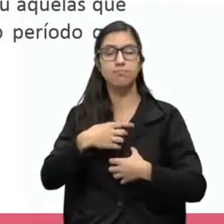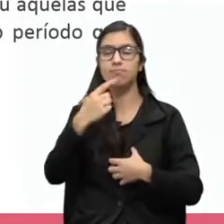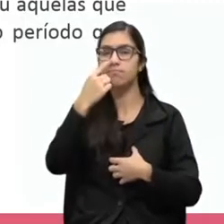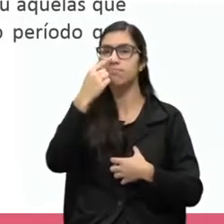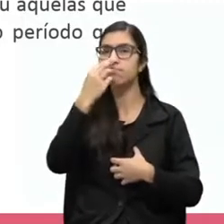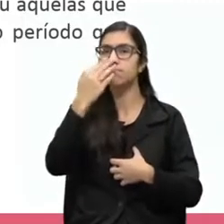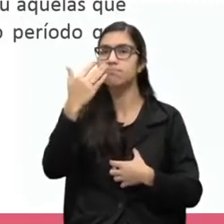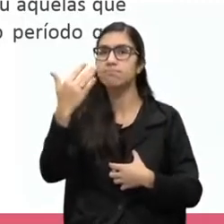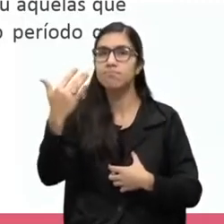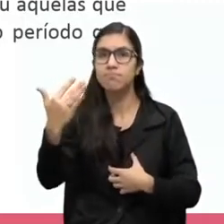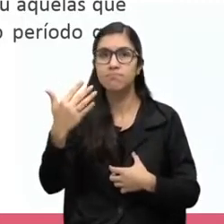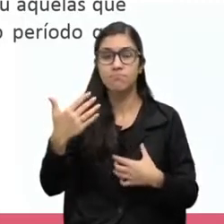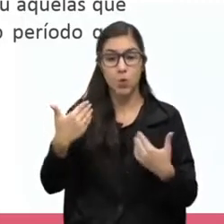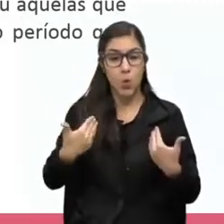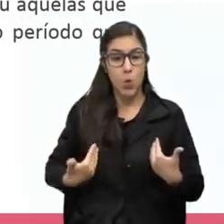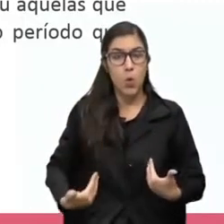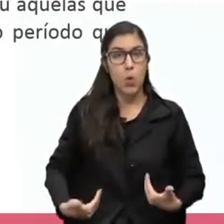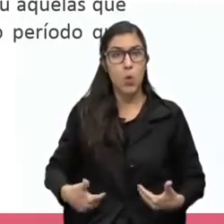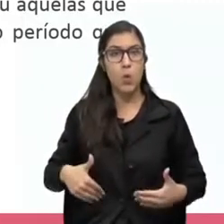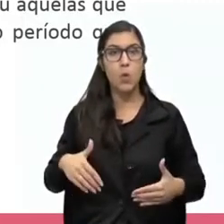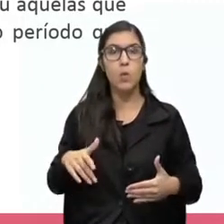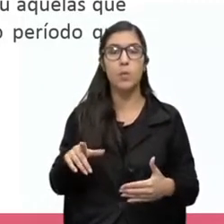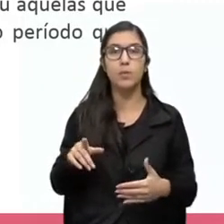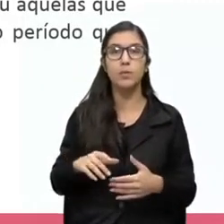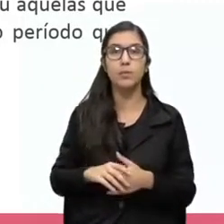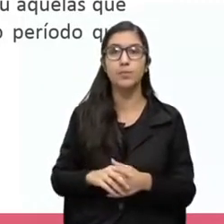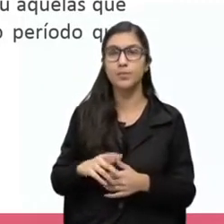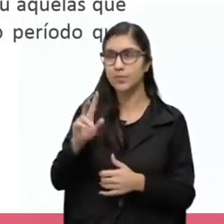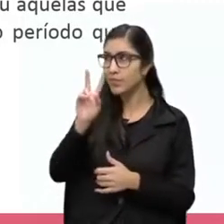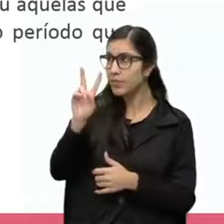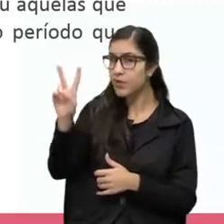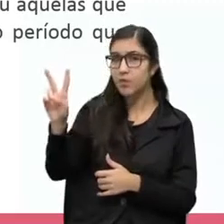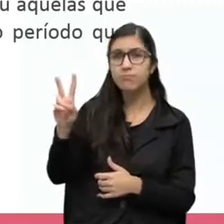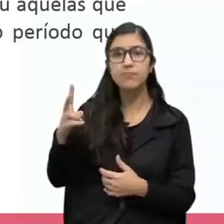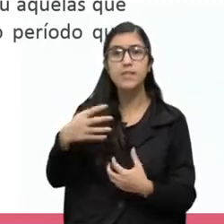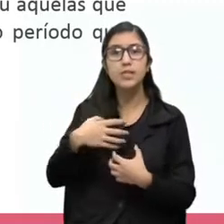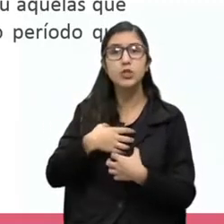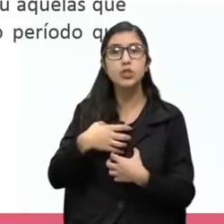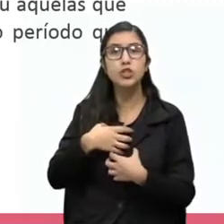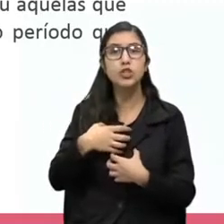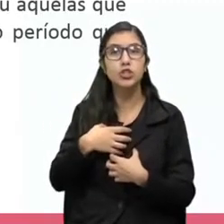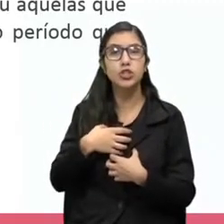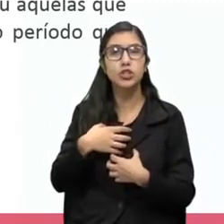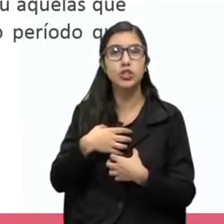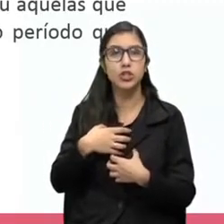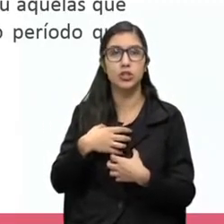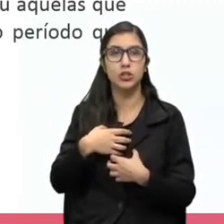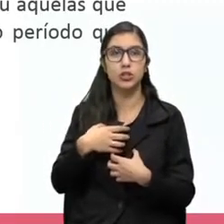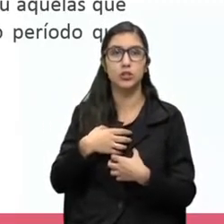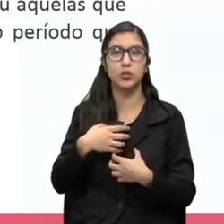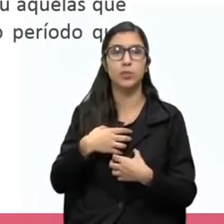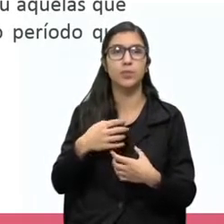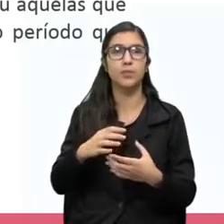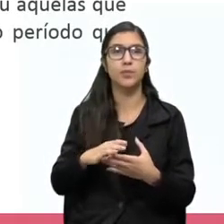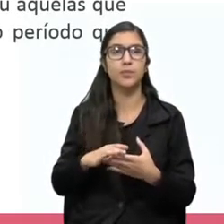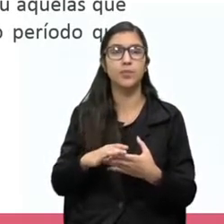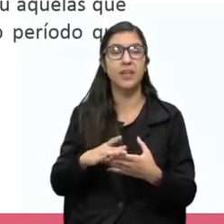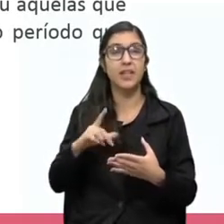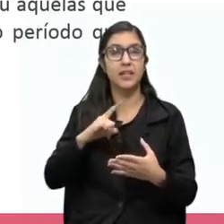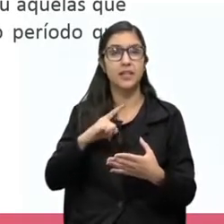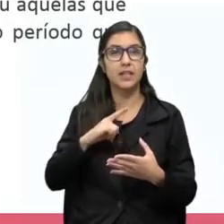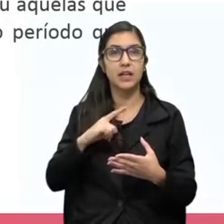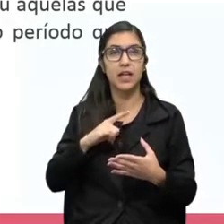olfativo, o sinestésico. Olha que só que interessante. São os sentidos, propriocepção, o